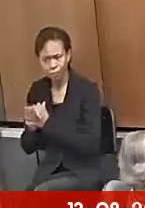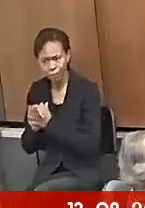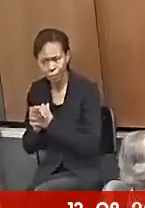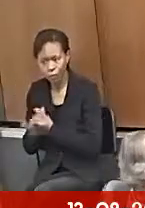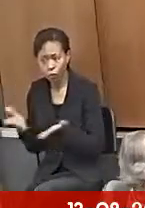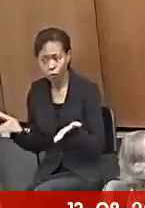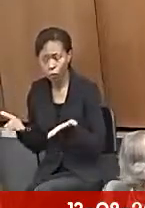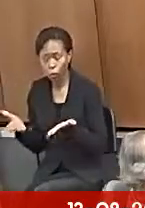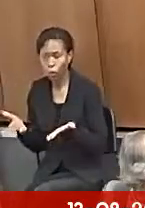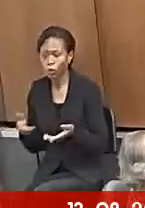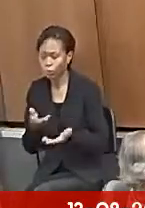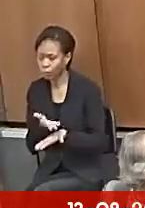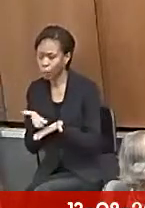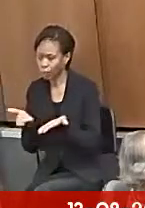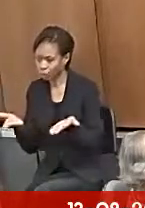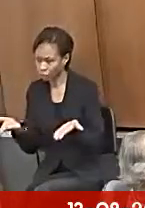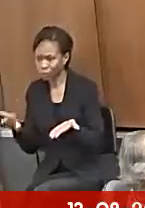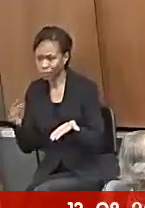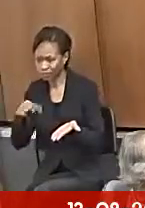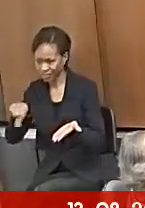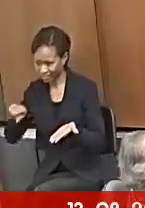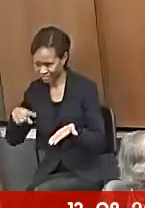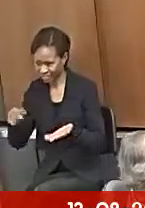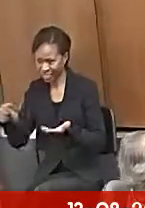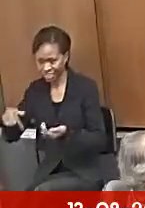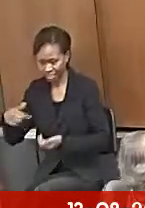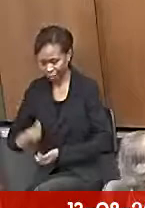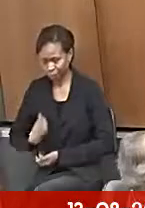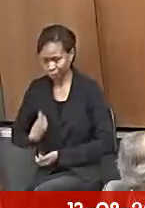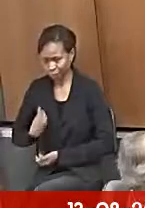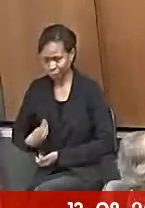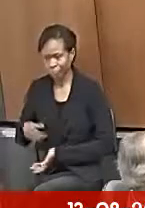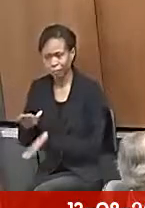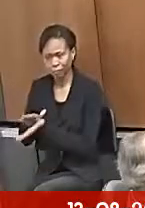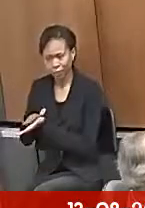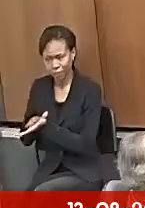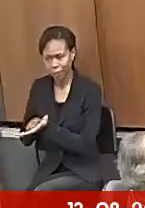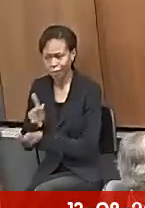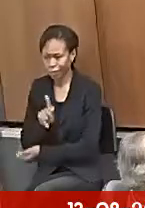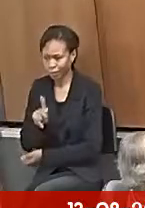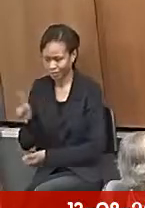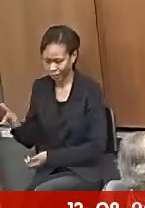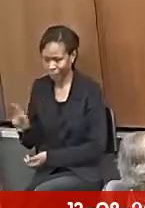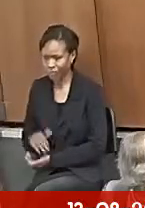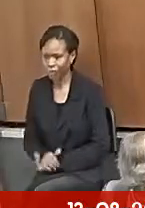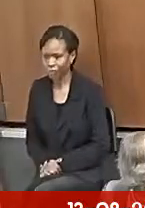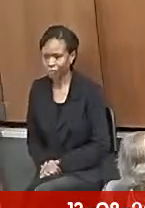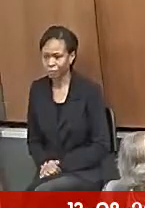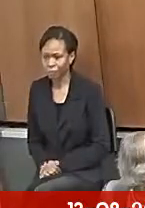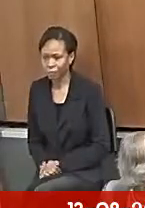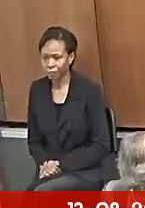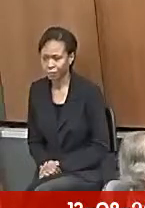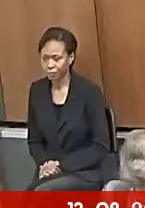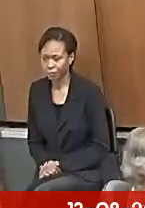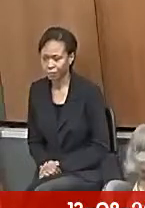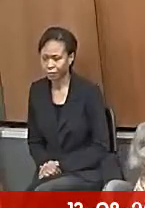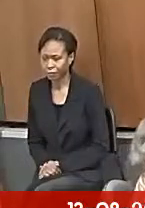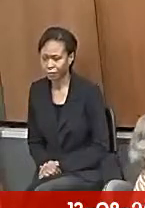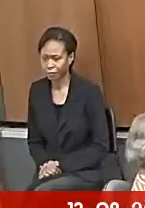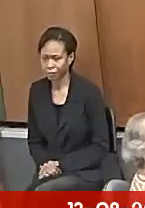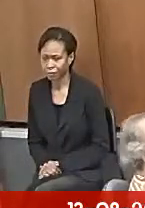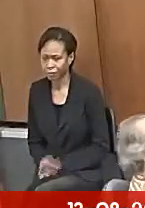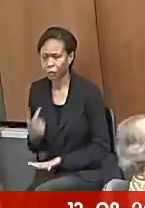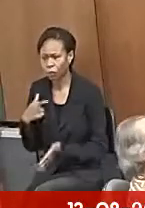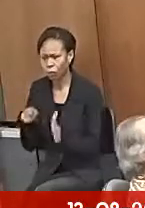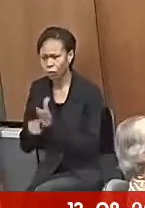essa homenagem a todos os vocês aqui participantes parabéns presidente deu e eu indago se há alguma manifestação